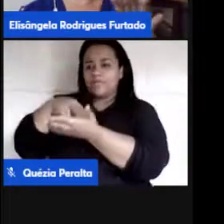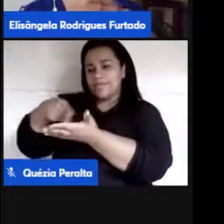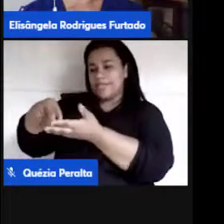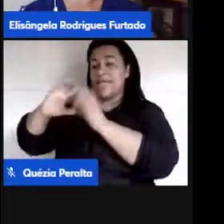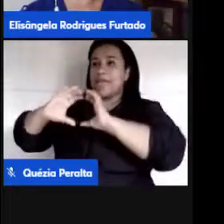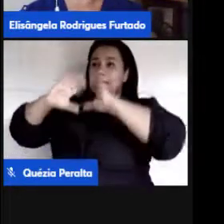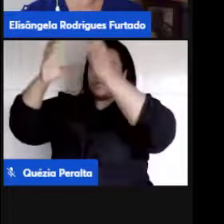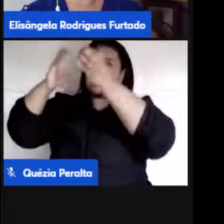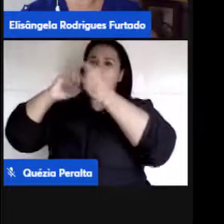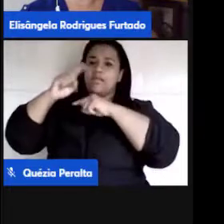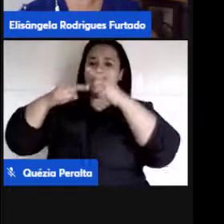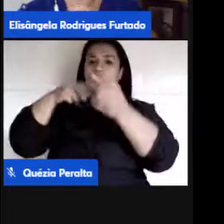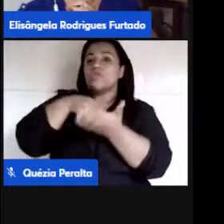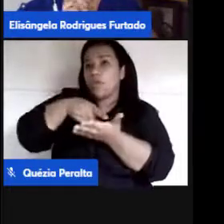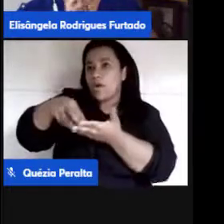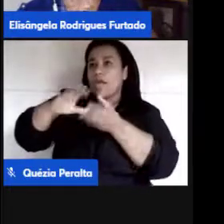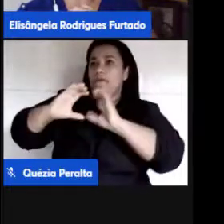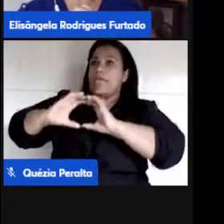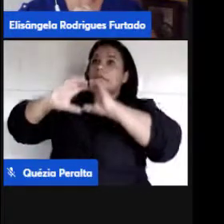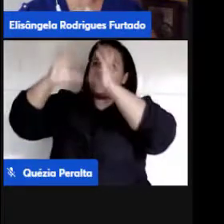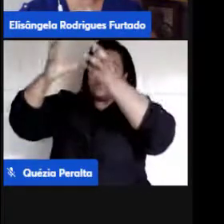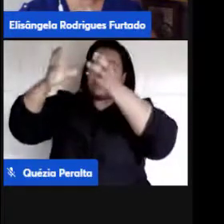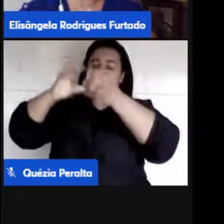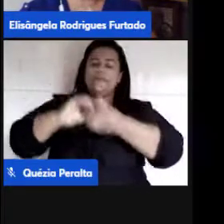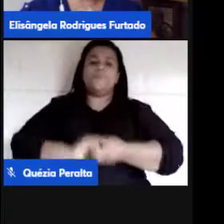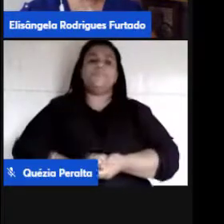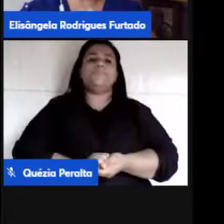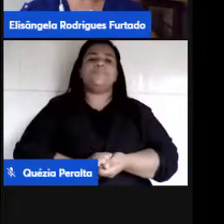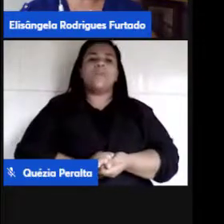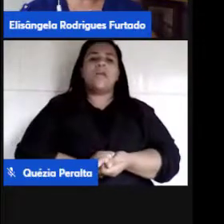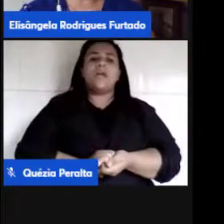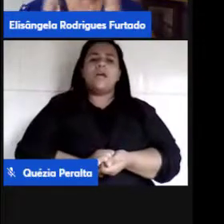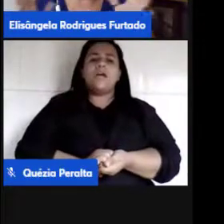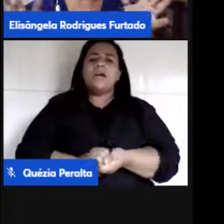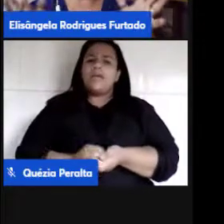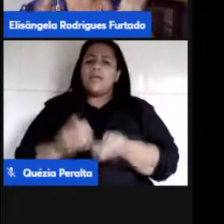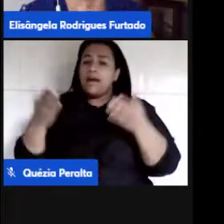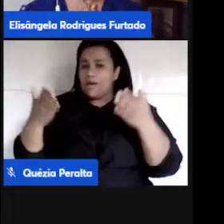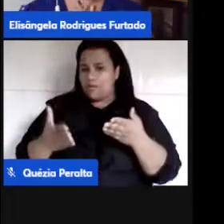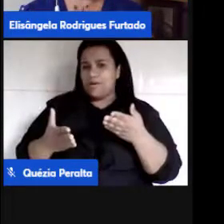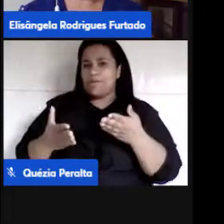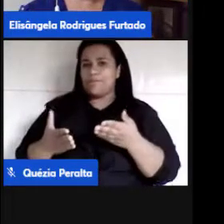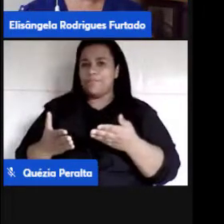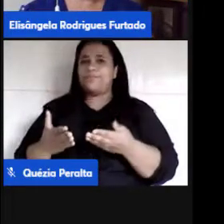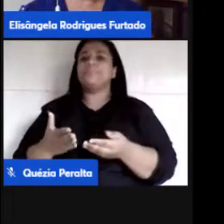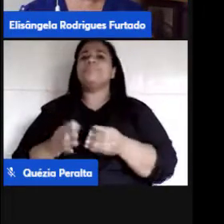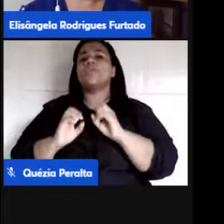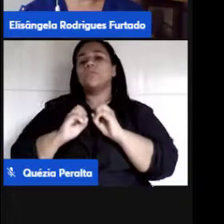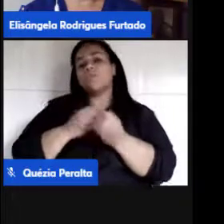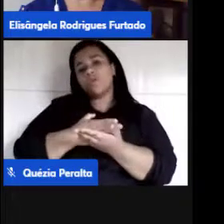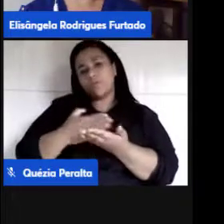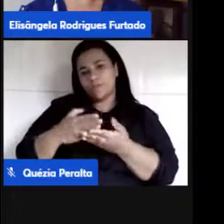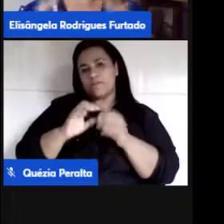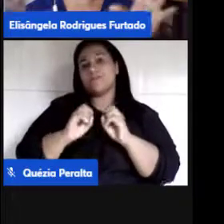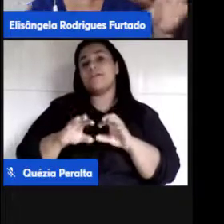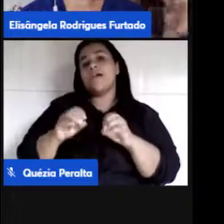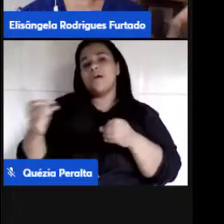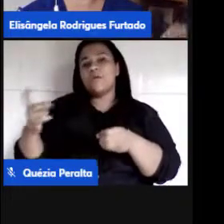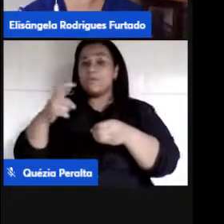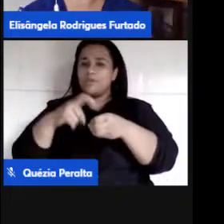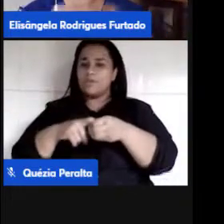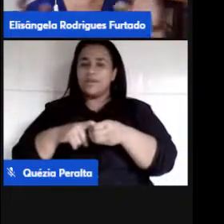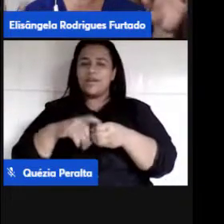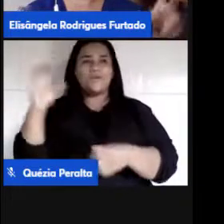correr e arremessar. Aí eu chego na minha aula, no início da minha aula, oi,